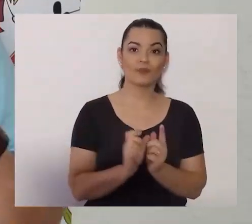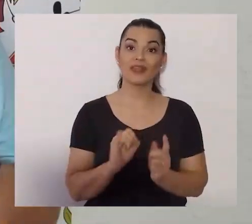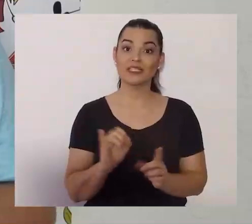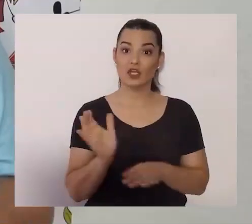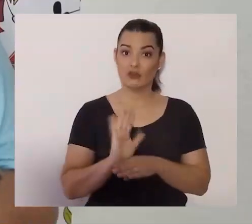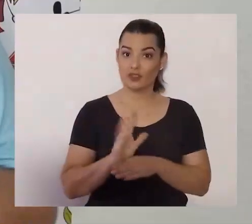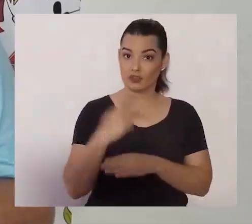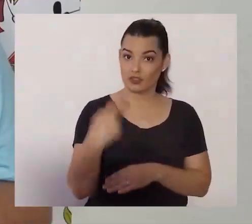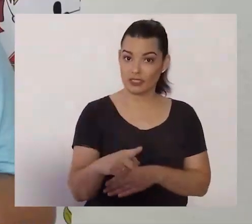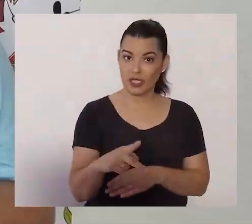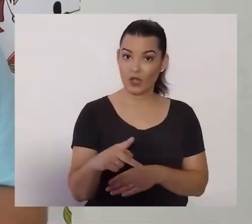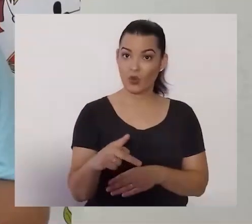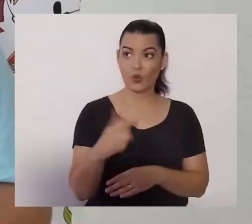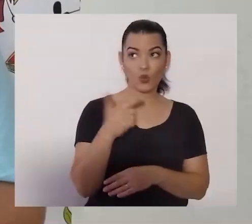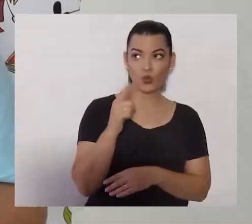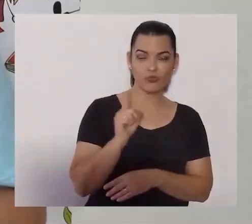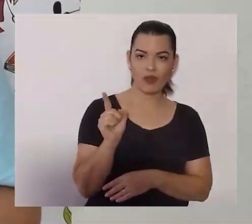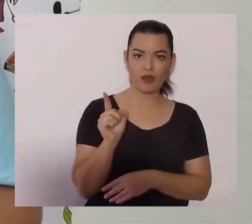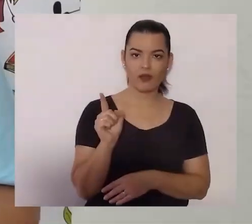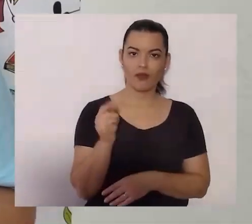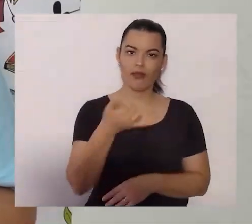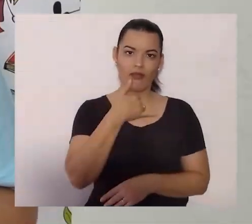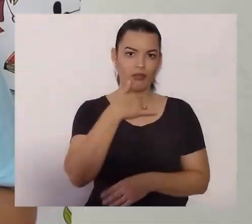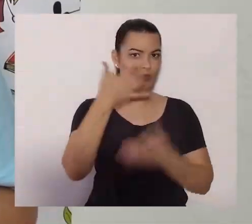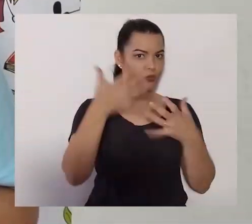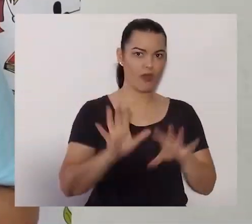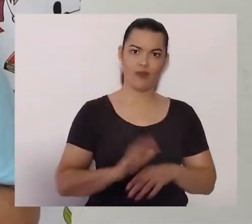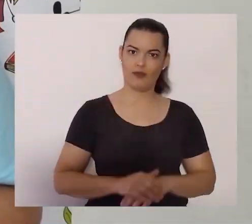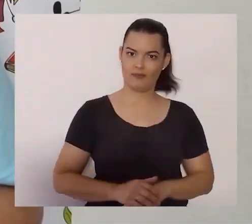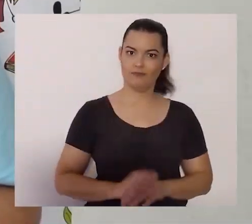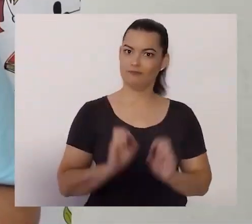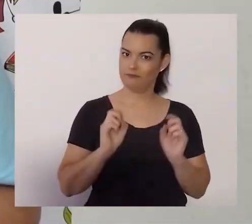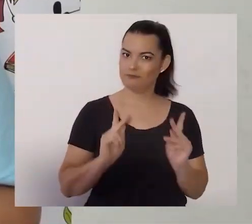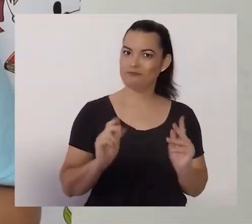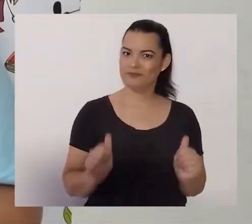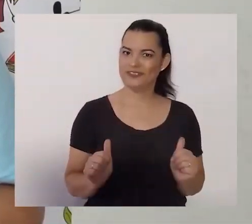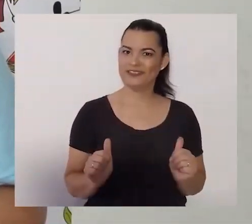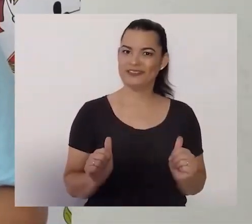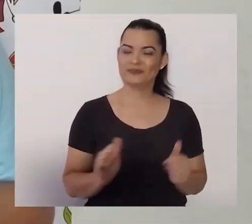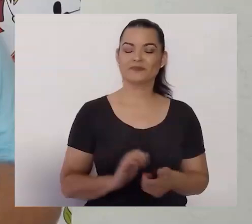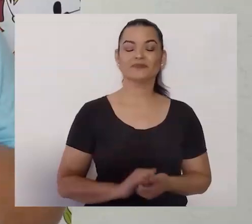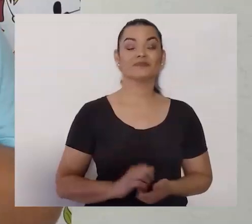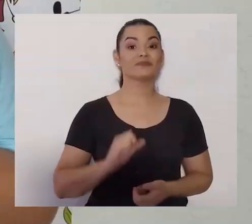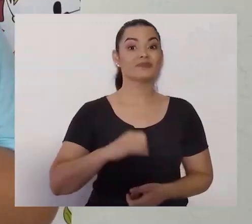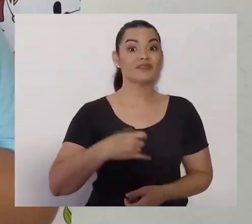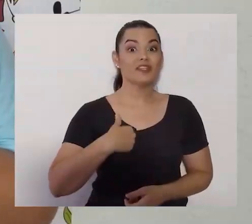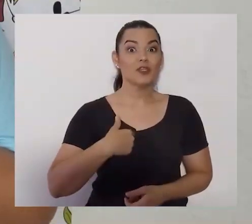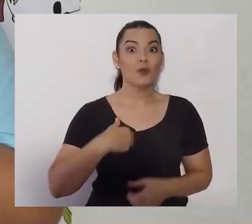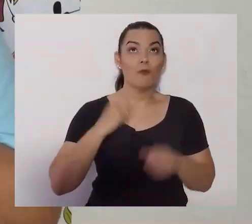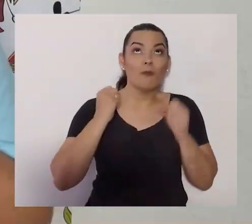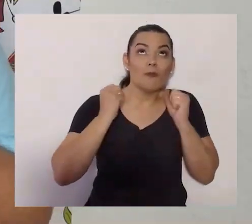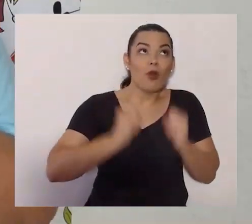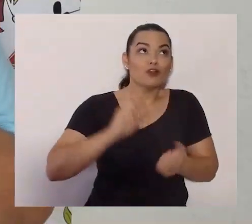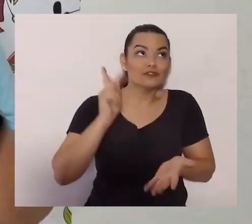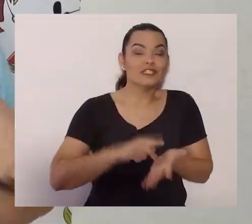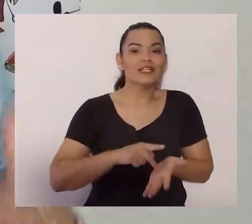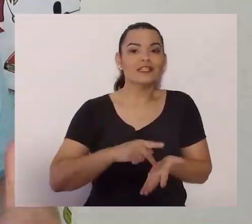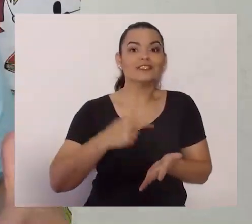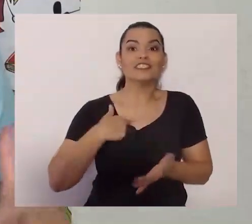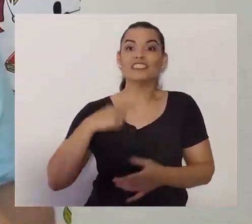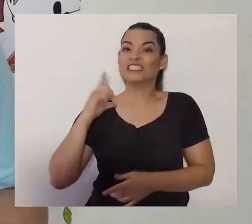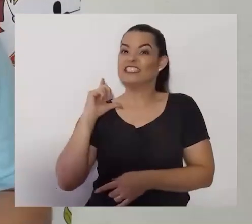lá, não quero ver ninguém triste. Tá bom? Se eu pudesse, eu sairia